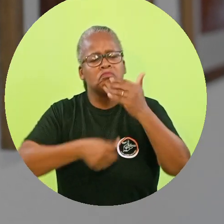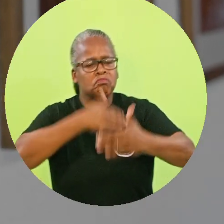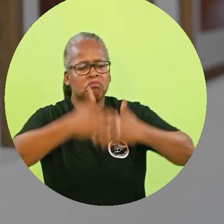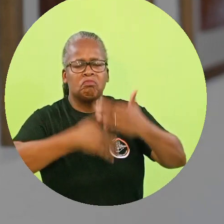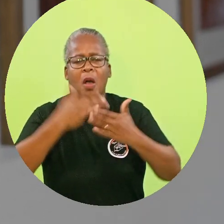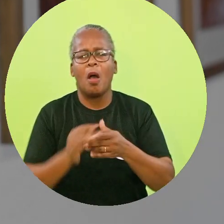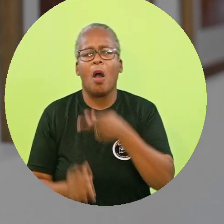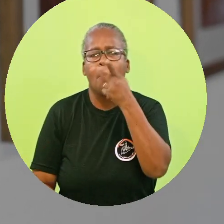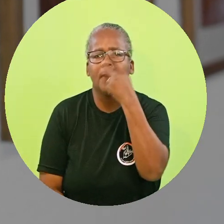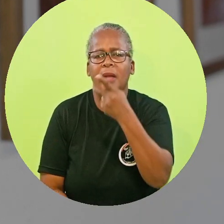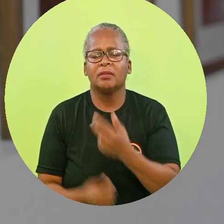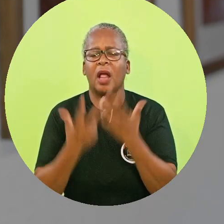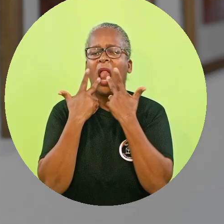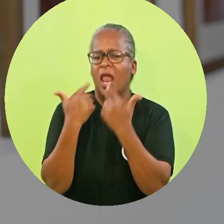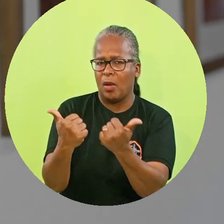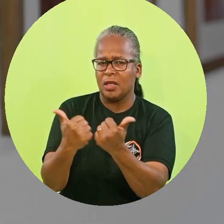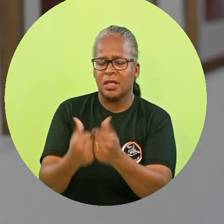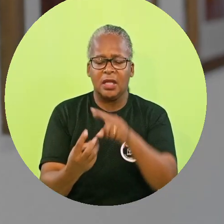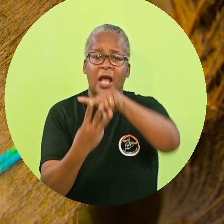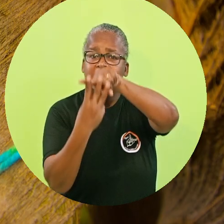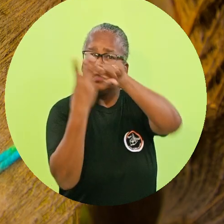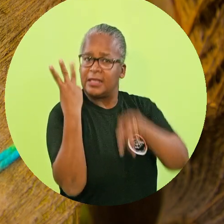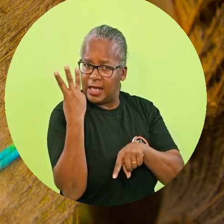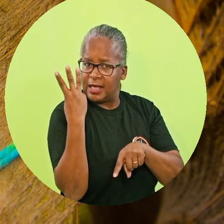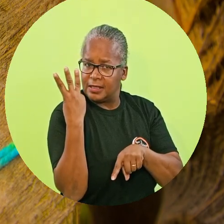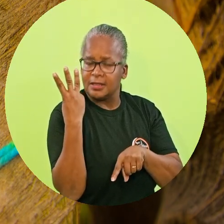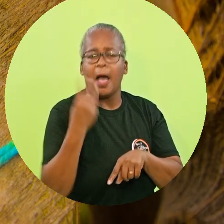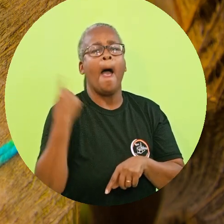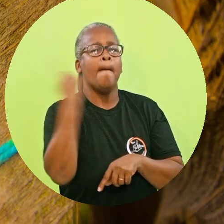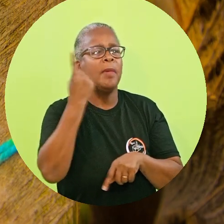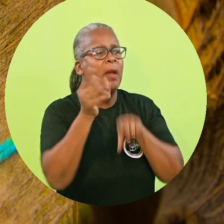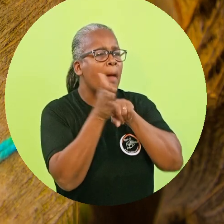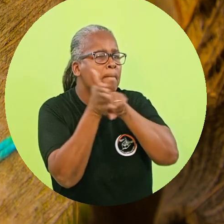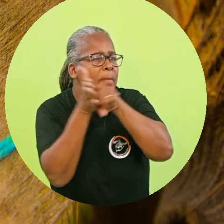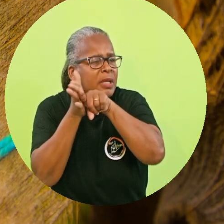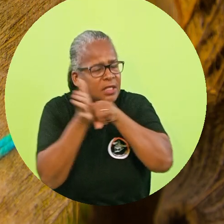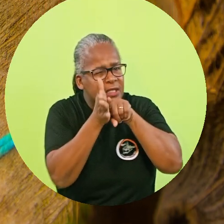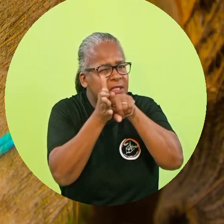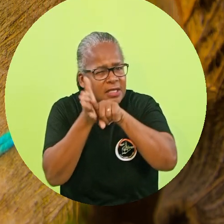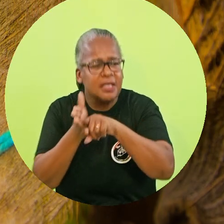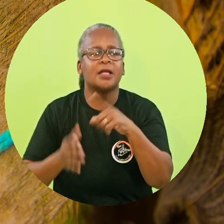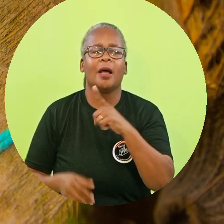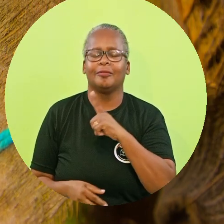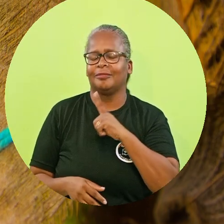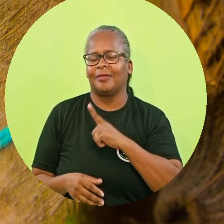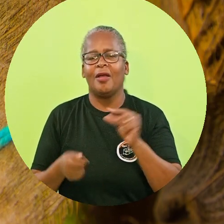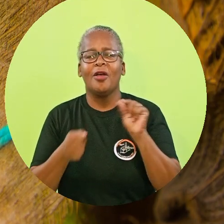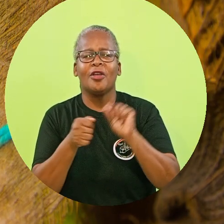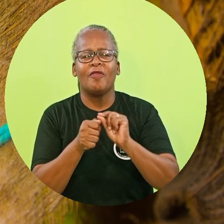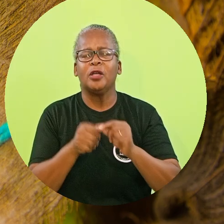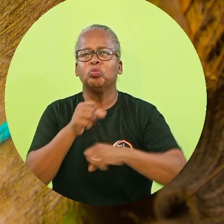como linguagem. Essas 3 imagens são as primeiras de uma pesquisa contínua, intervenções naturais que realizo